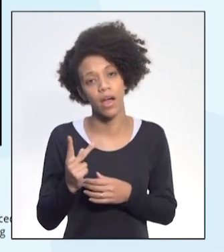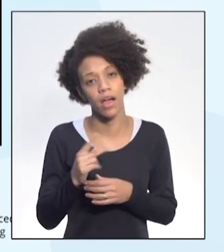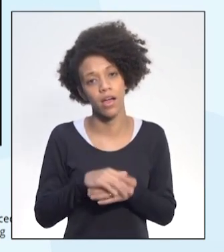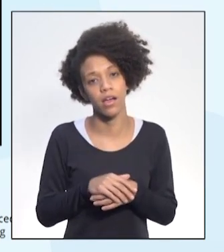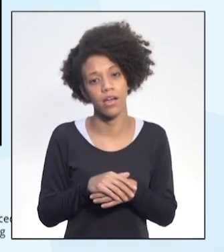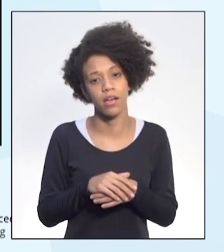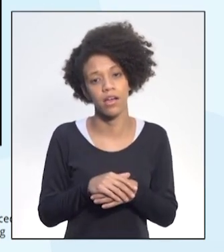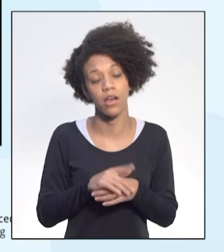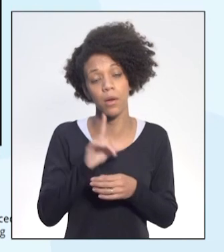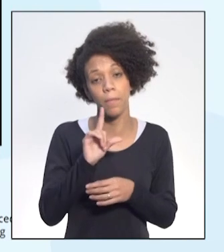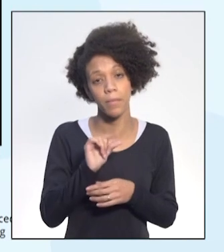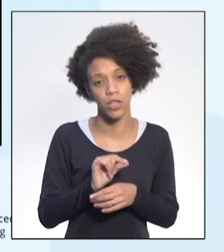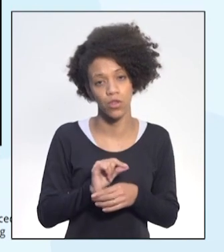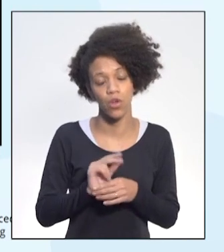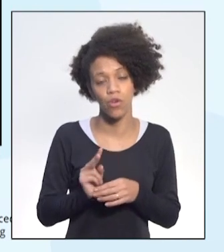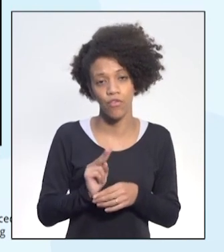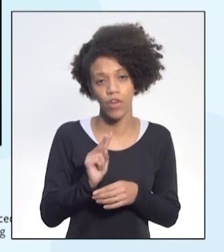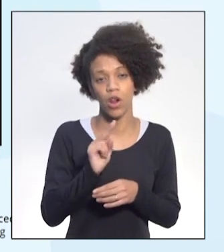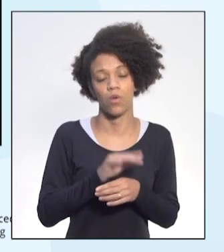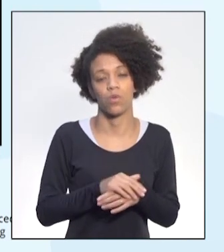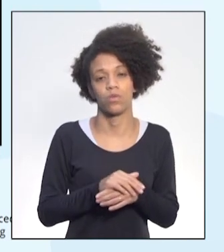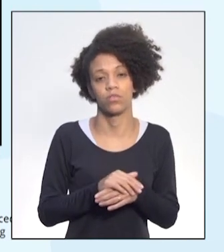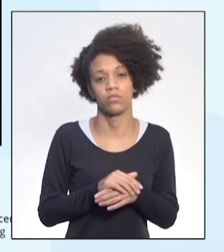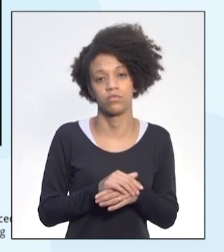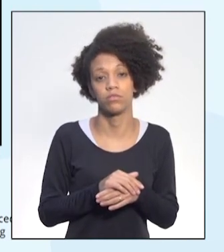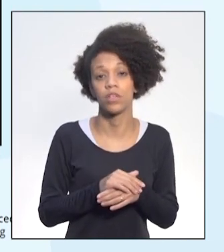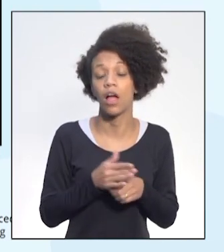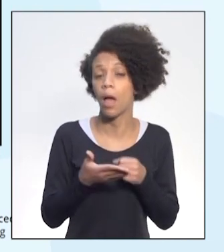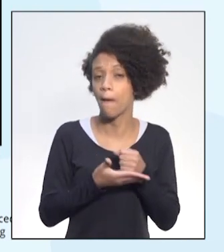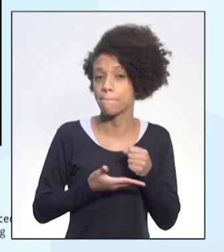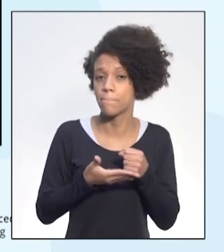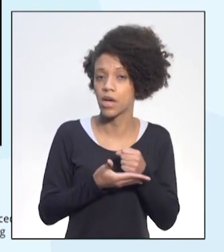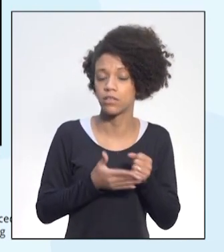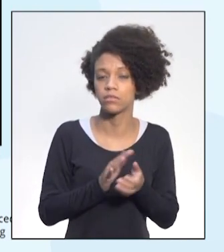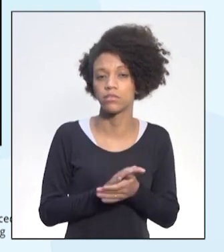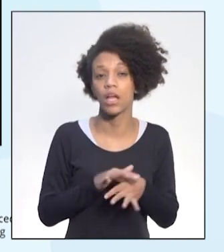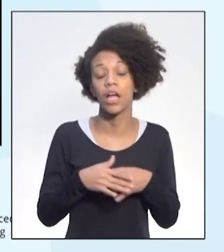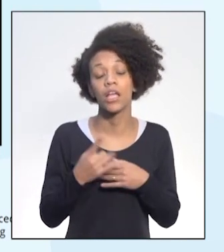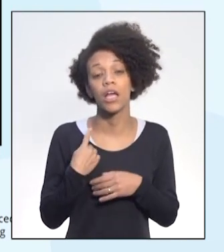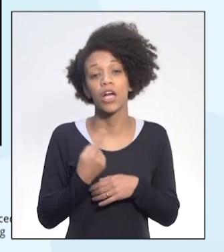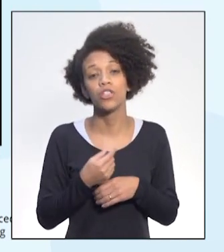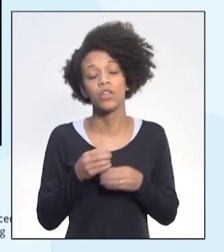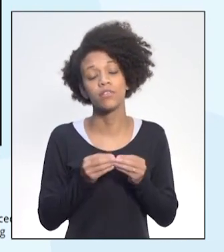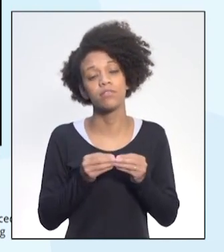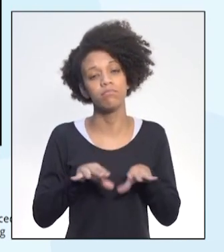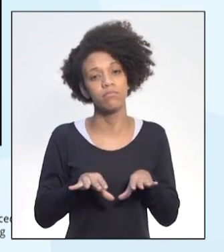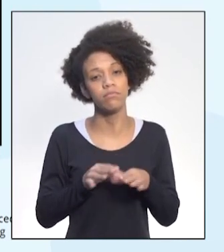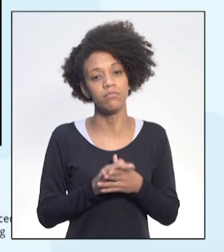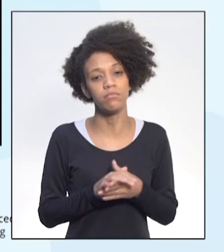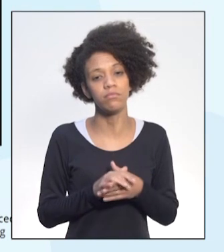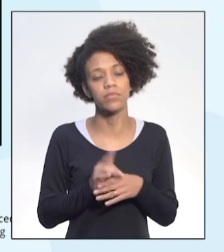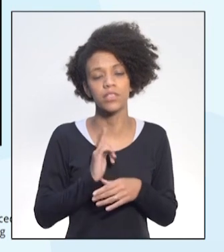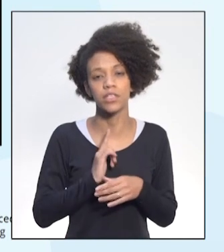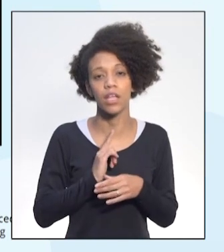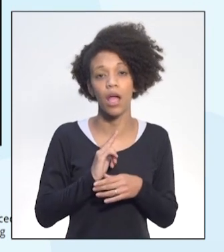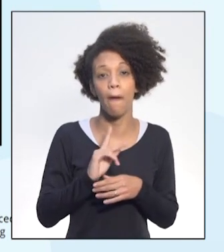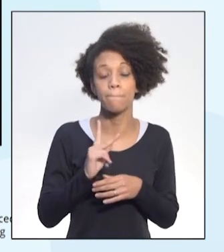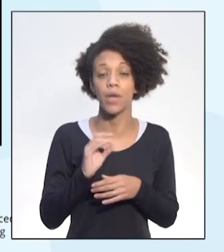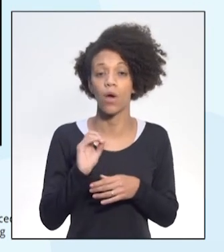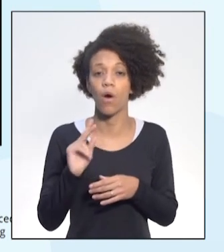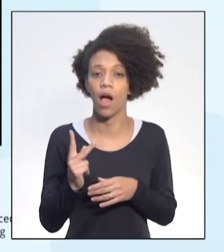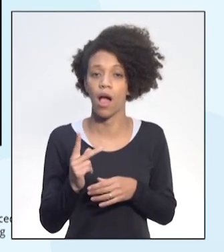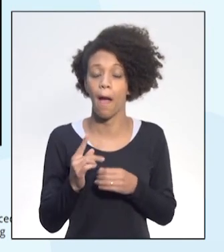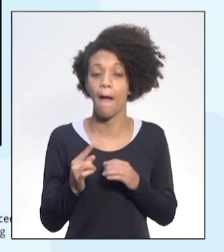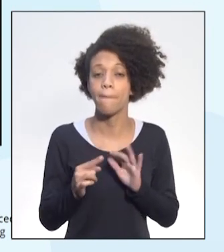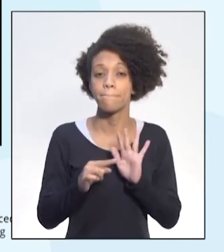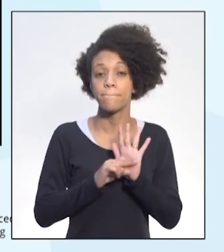quanto menor o valor do pOH, é básico. E a nossa clara de ovo, ele tem o pOH